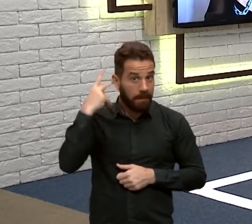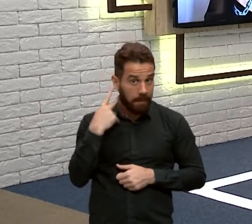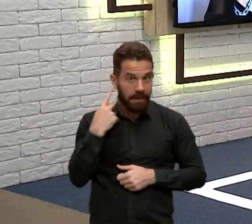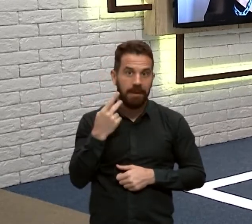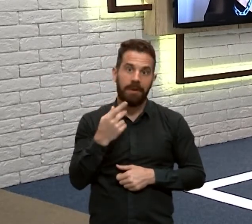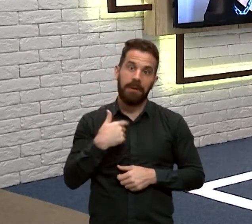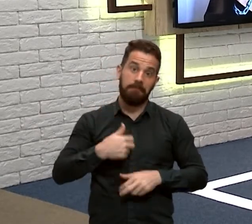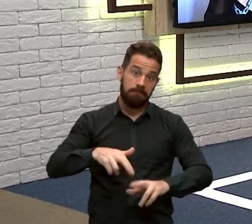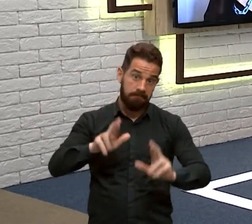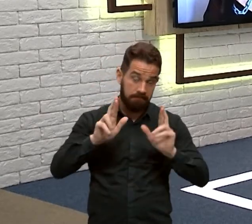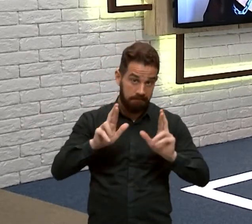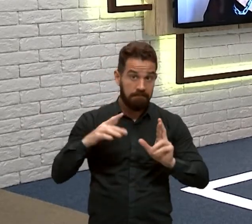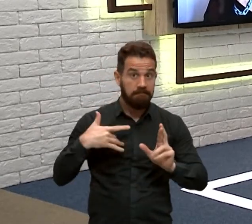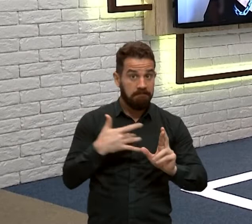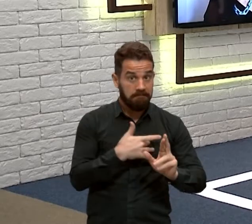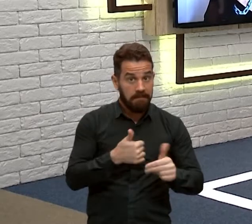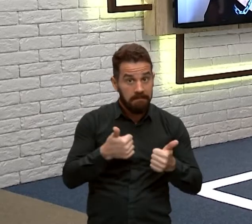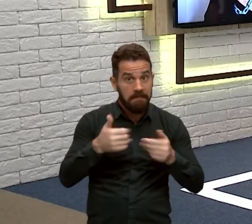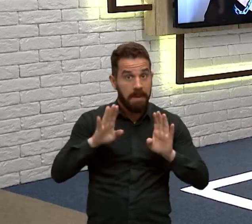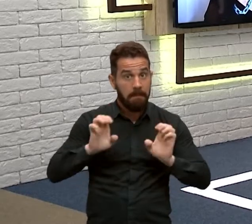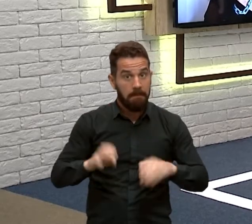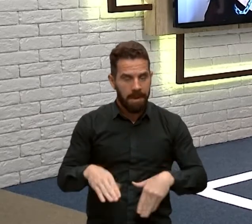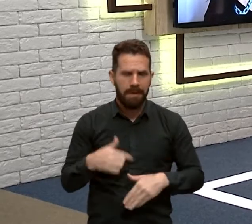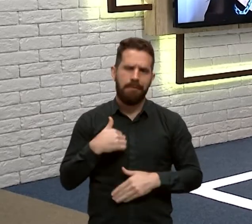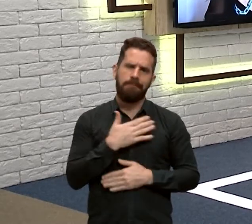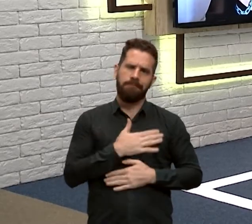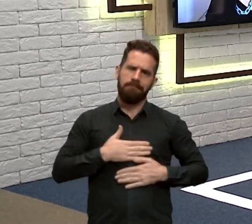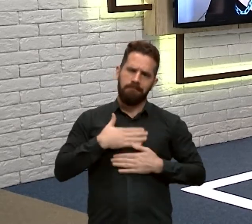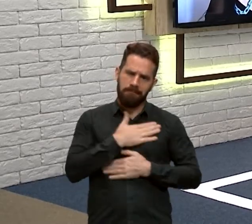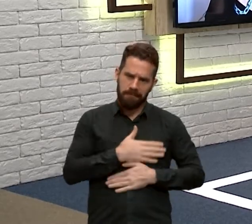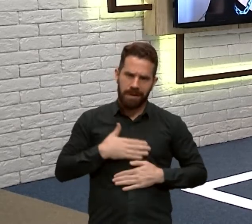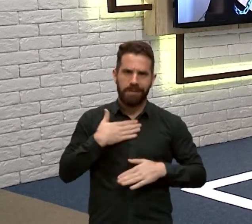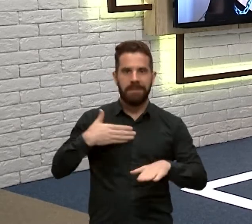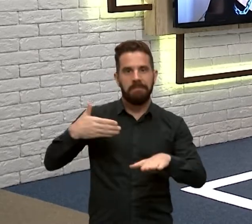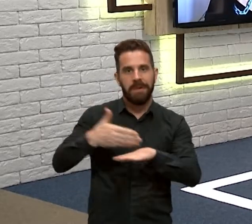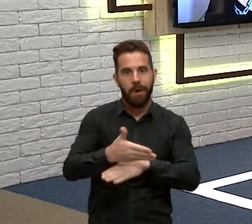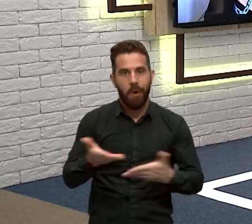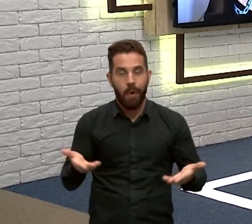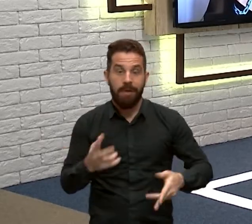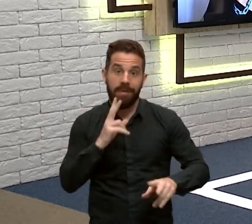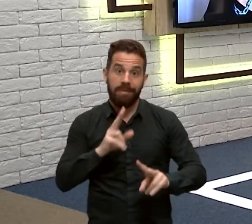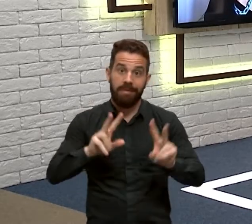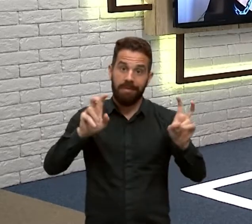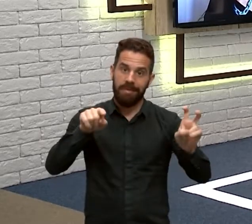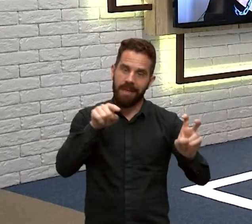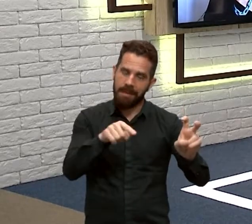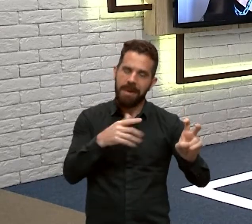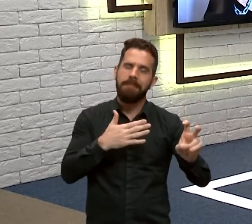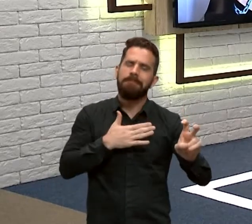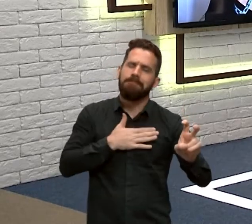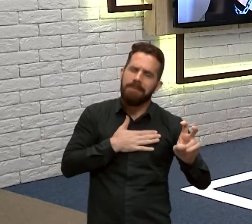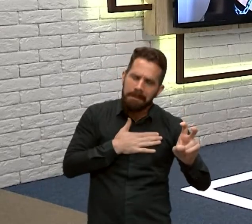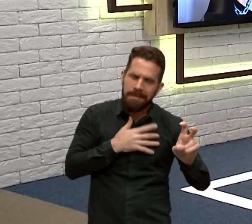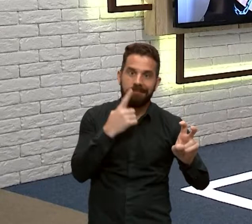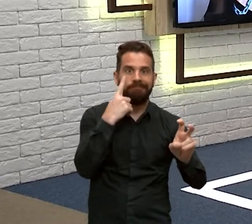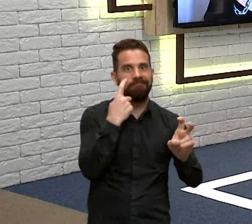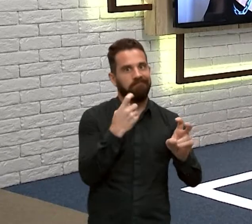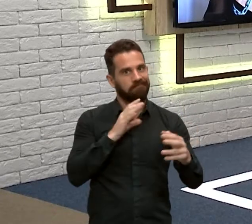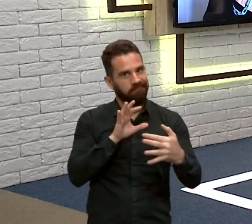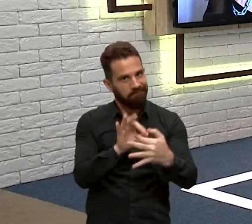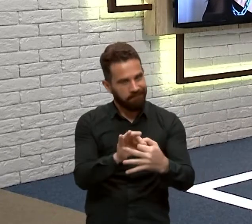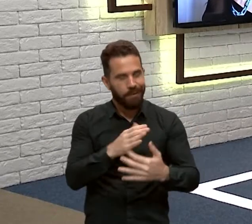Espero que sim. O prazer é meu estar aqui com vocês hoje para tratar dessa temática que me é tão cara e tão